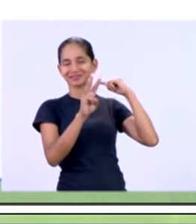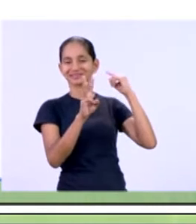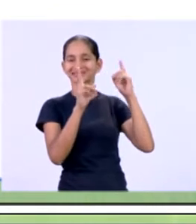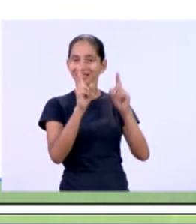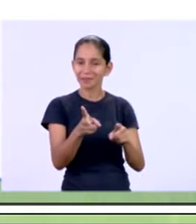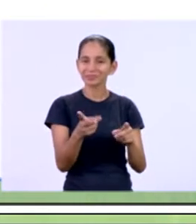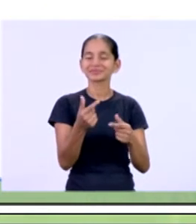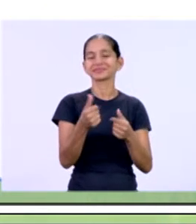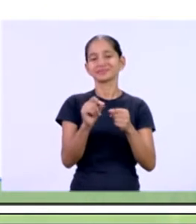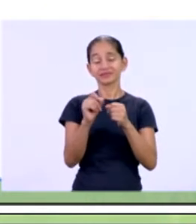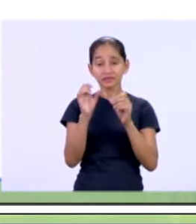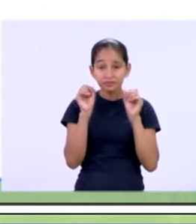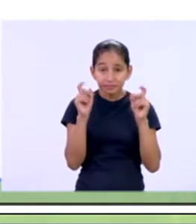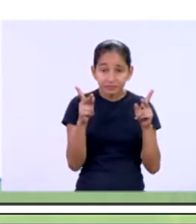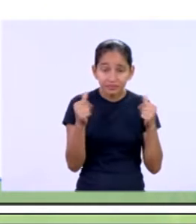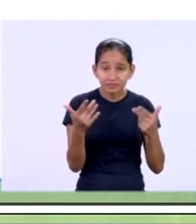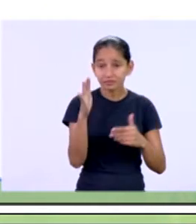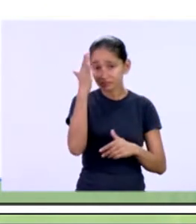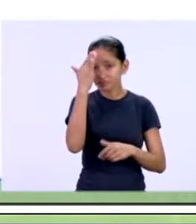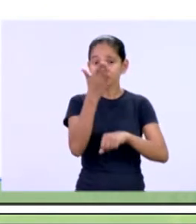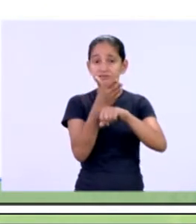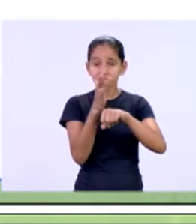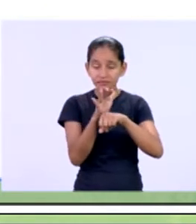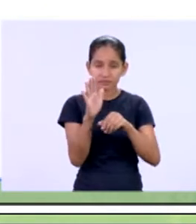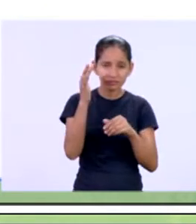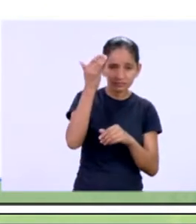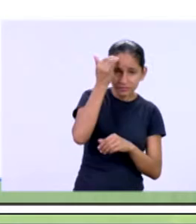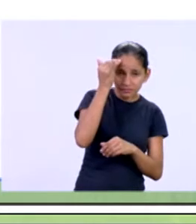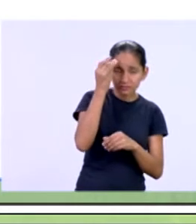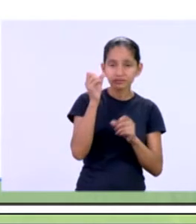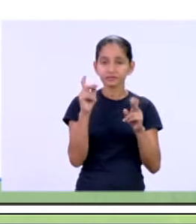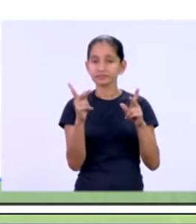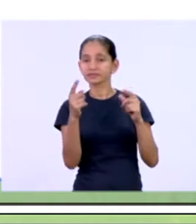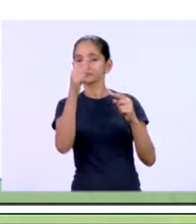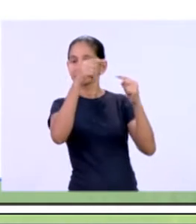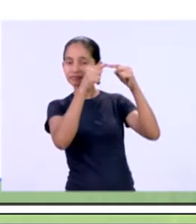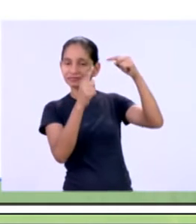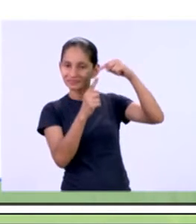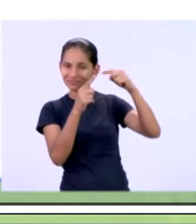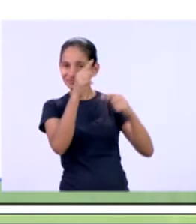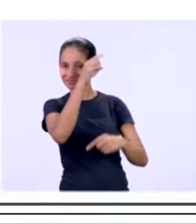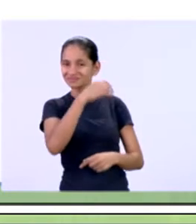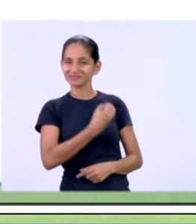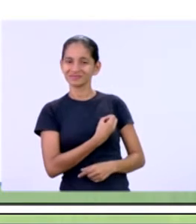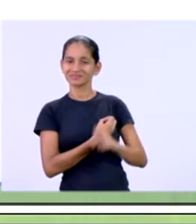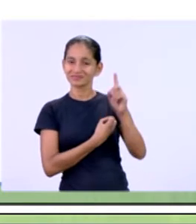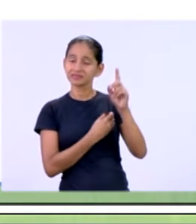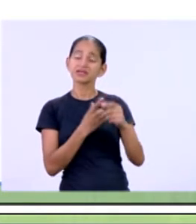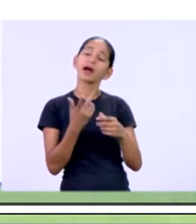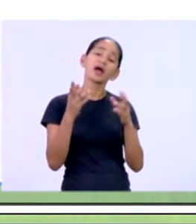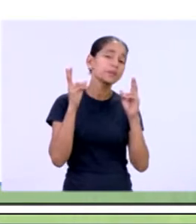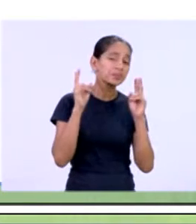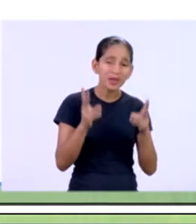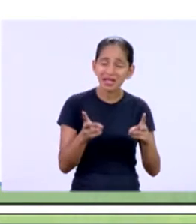6.813,40, ok? Este vezes esse vai dar igual a este, beleza? Para achar o do próximo mês,